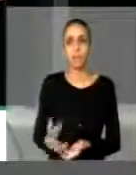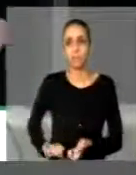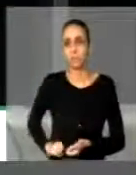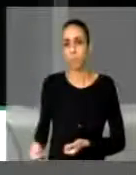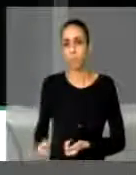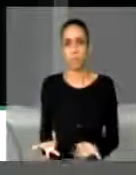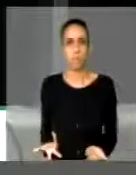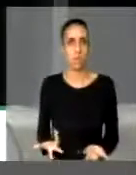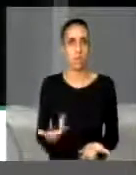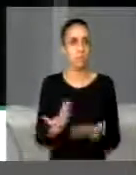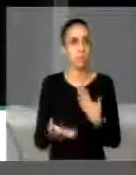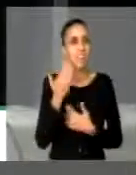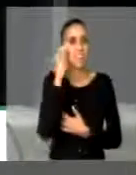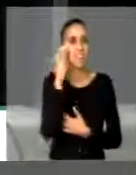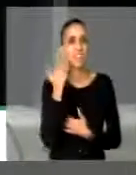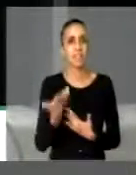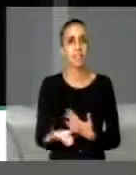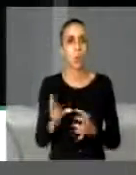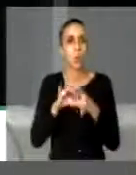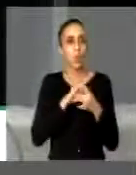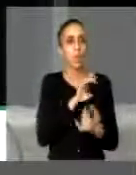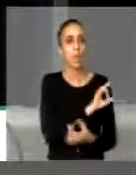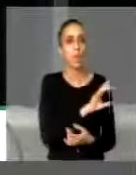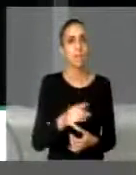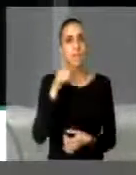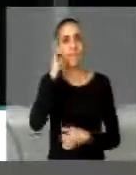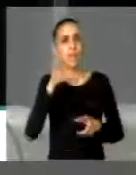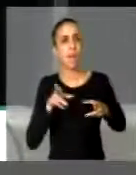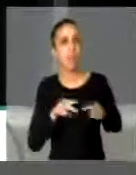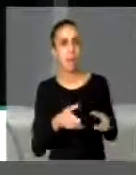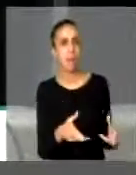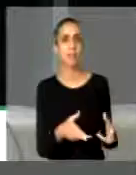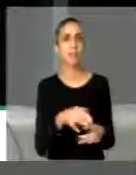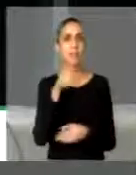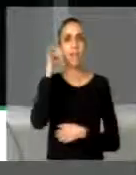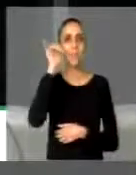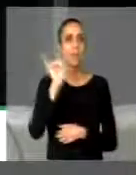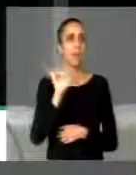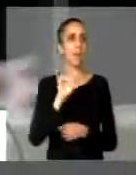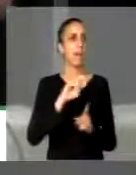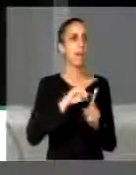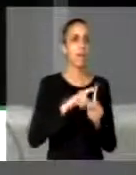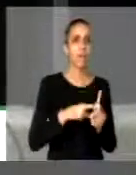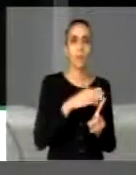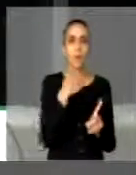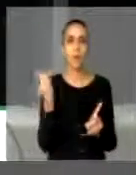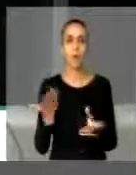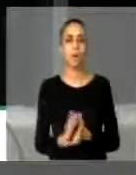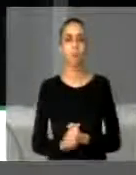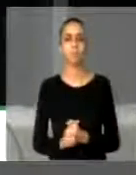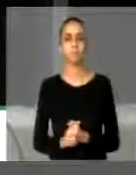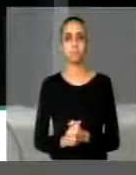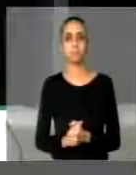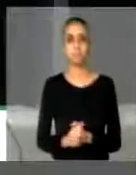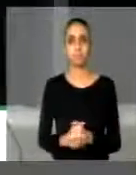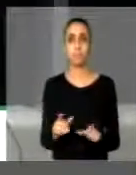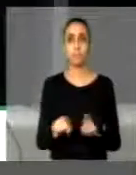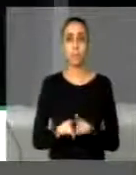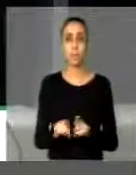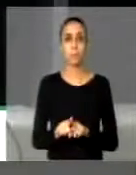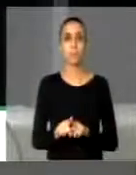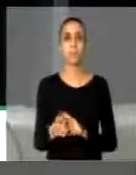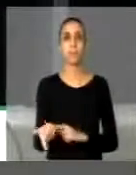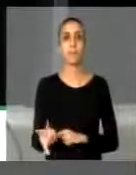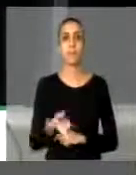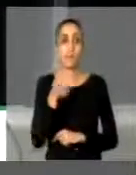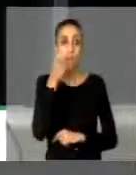biológicas, compreendendo a prevenção ao câncer, ao combate à mortalidade materna, a necessidade de se atender às